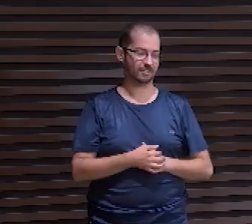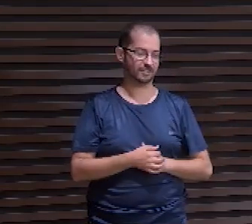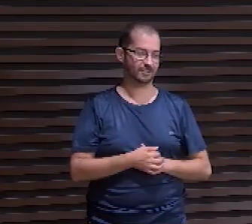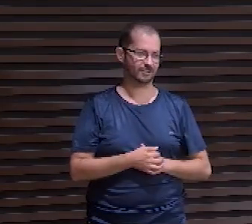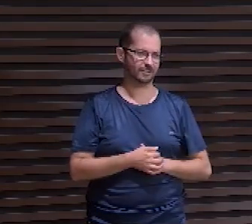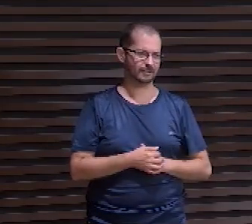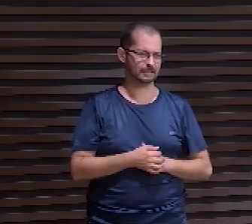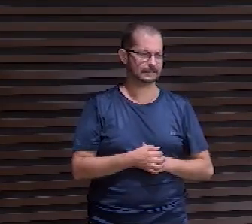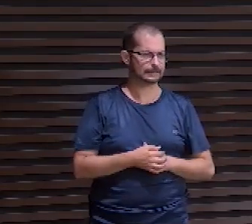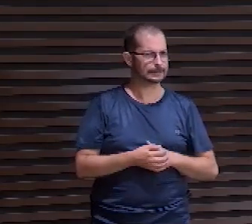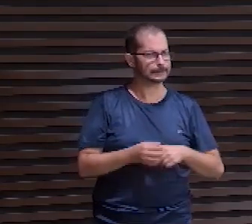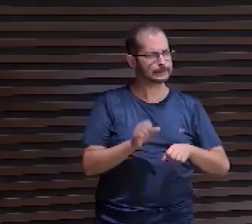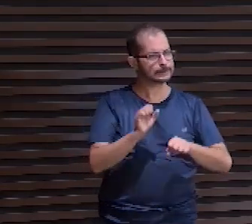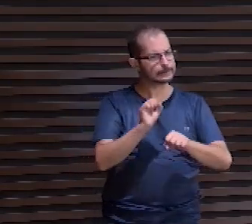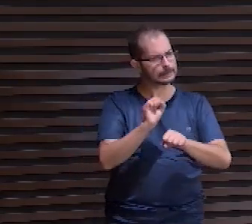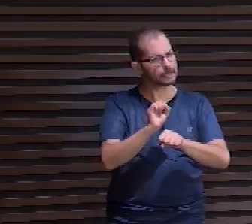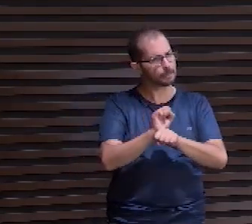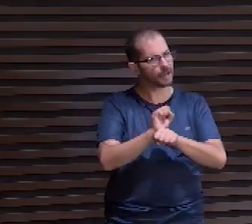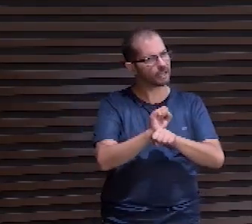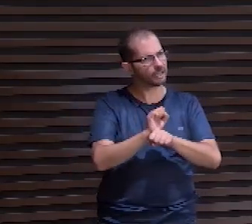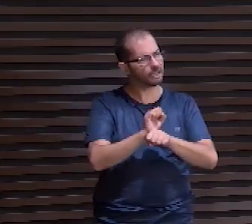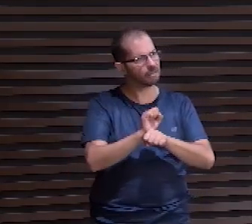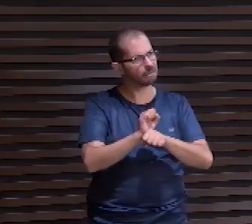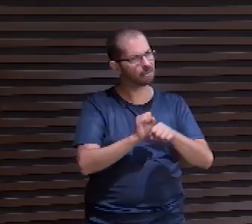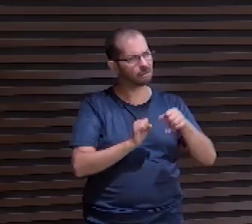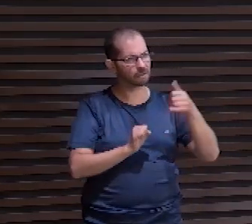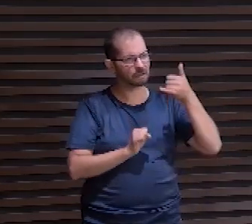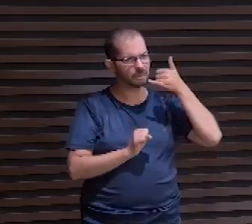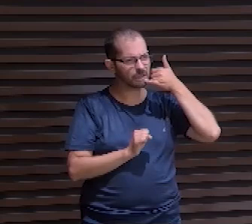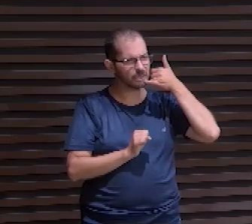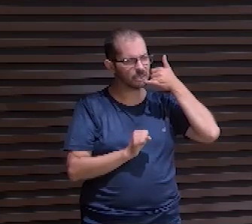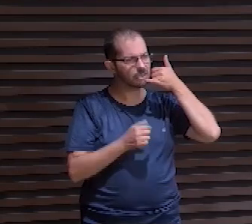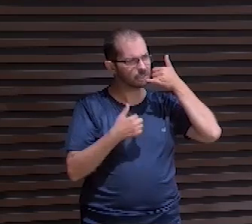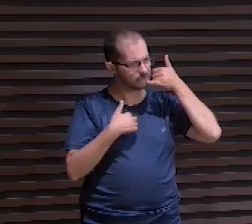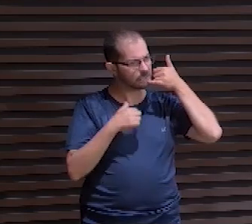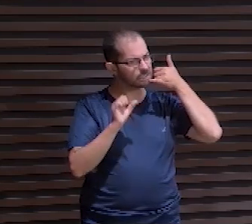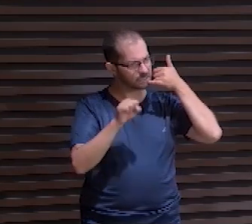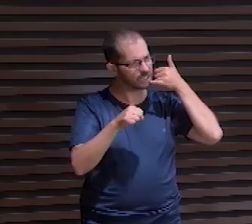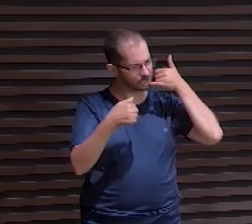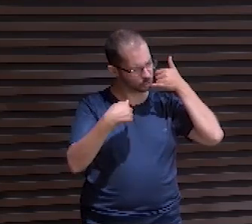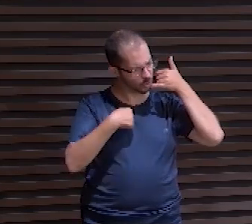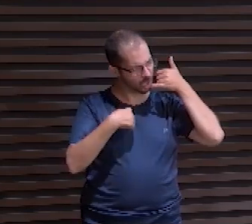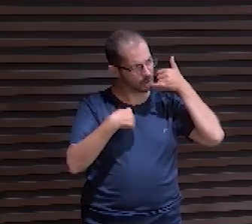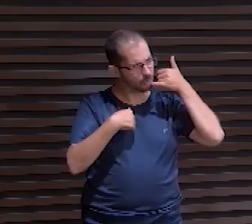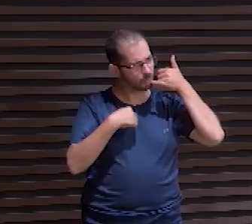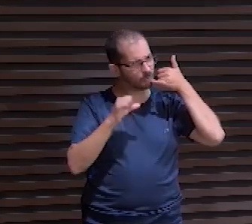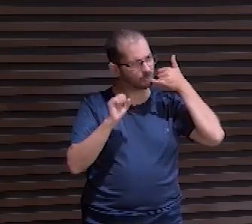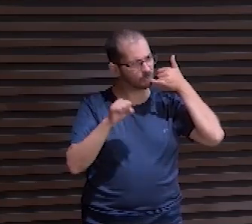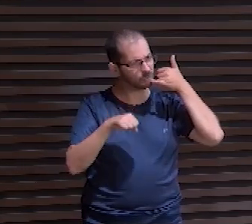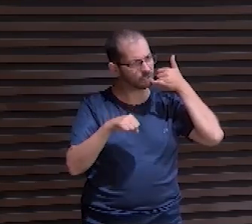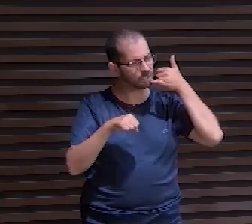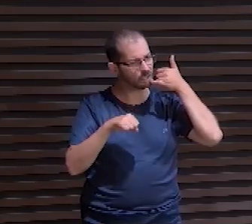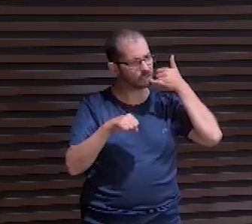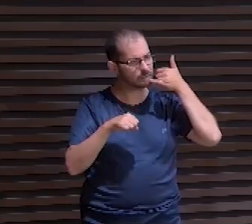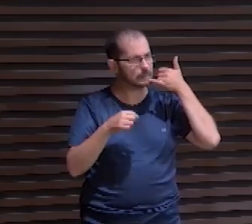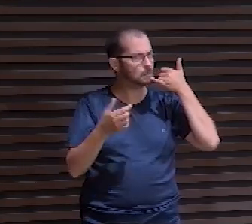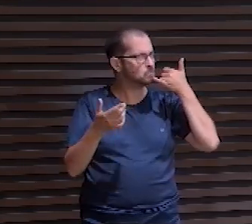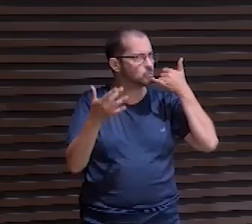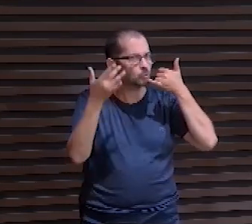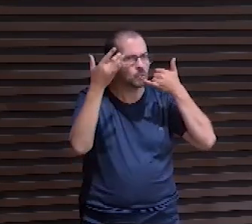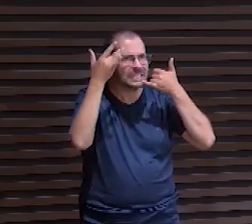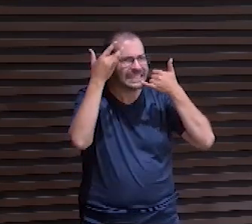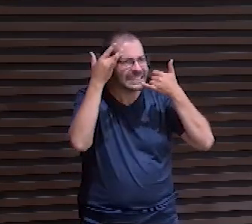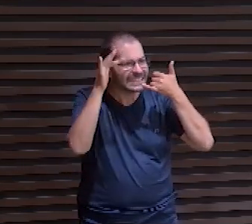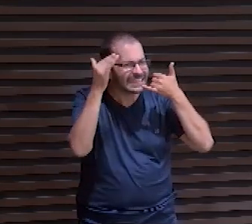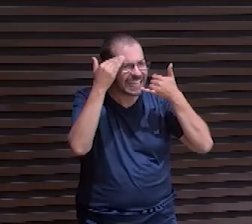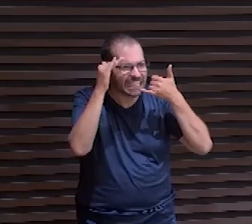Fiz uma pausa no meu discurso e finalmente respondi: sim, é ele. Procurando uma explicação para o que